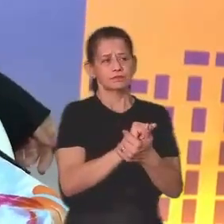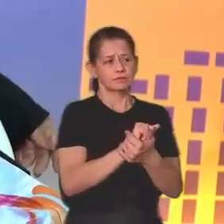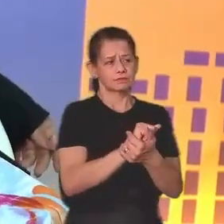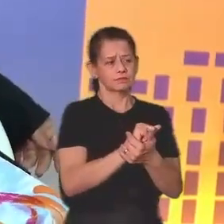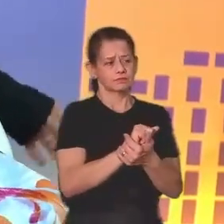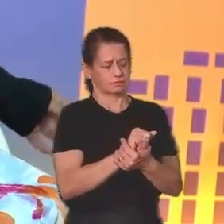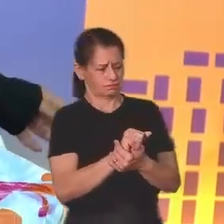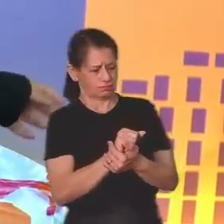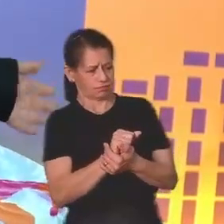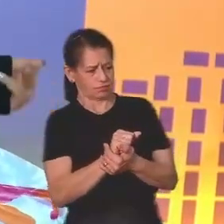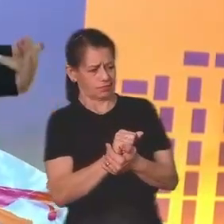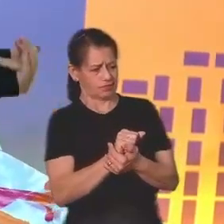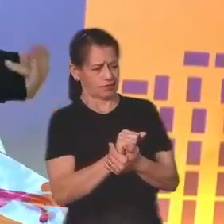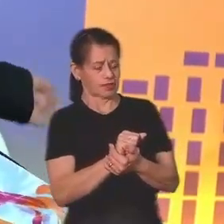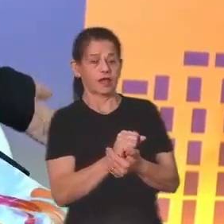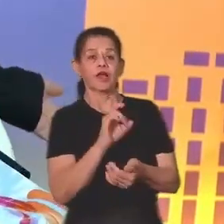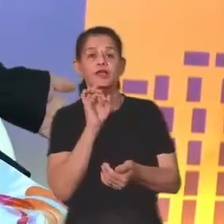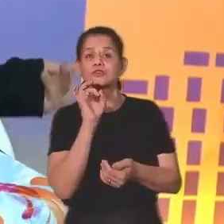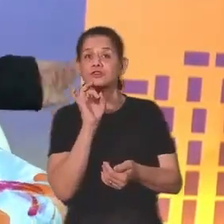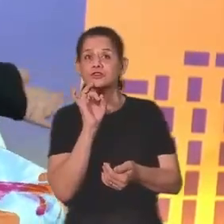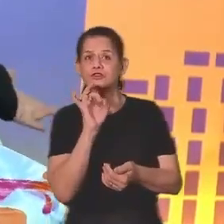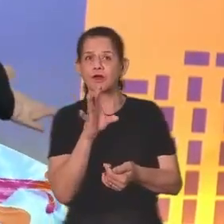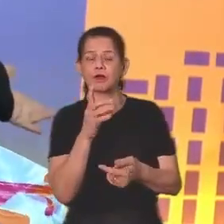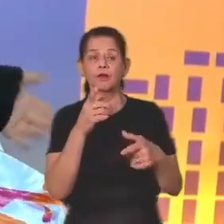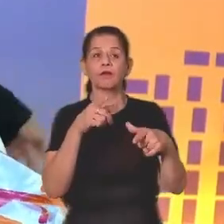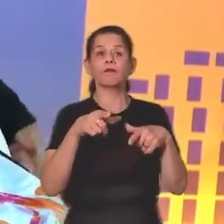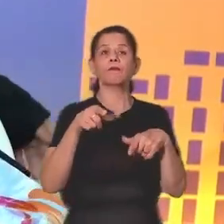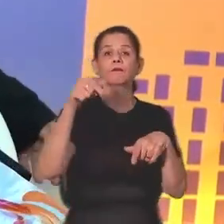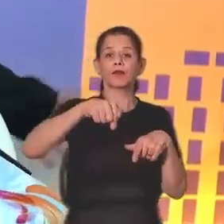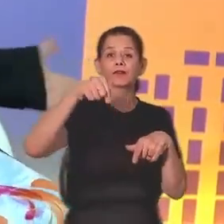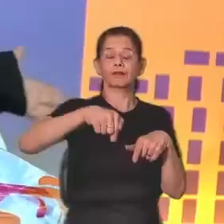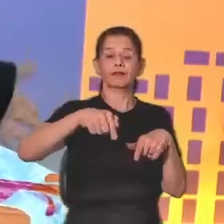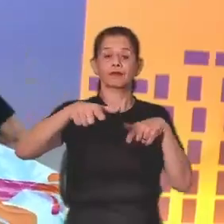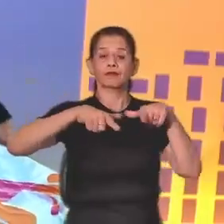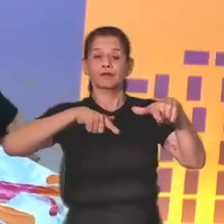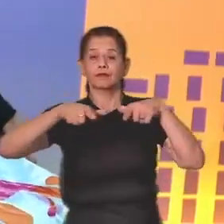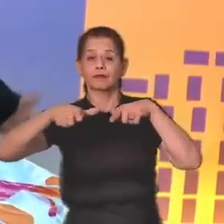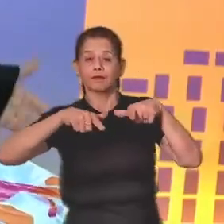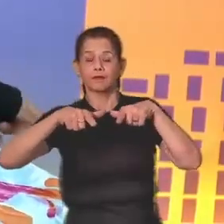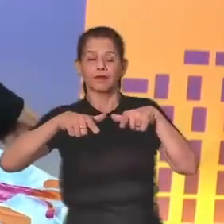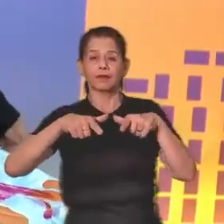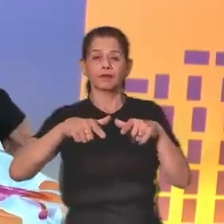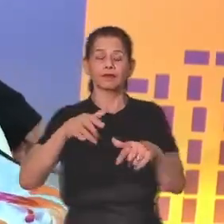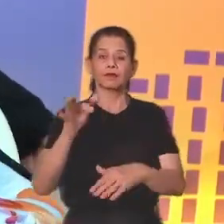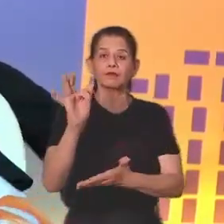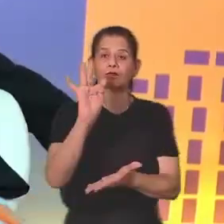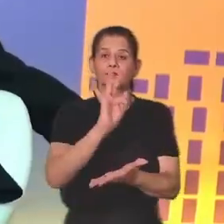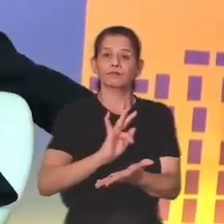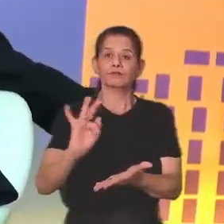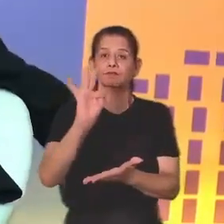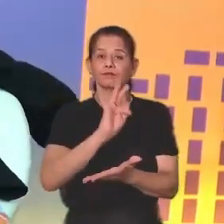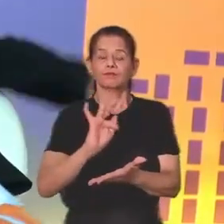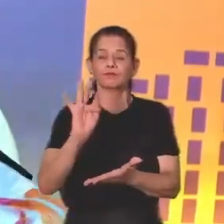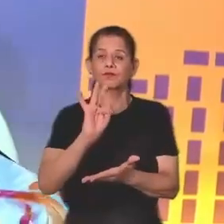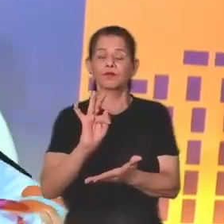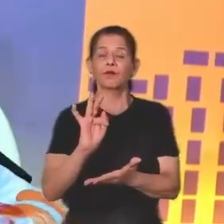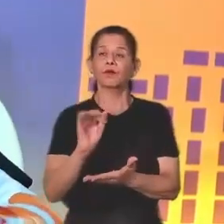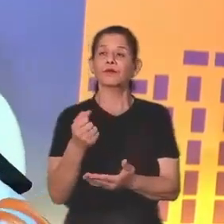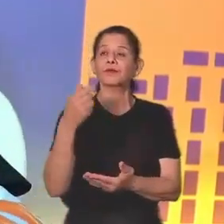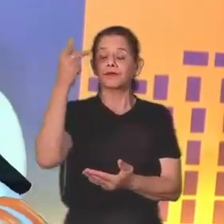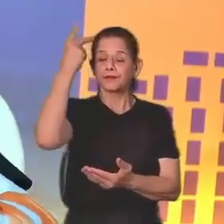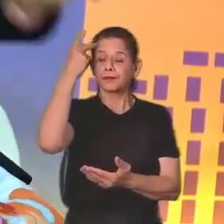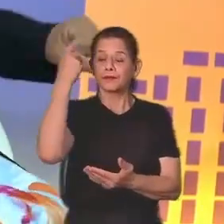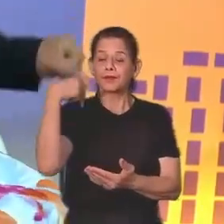falou assim, aqui é só para quem trabalha no FLI e para a escritora. Né? Aí estava